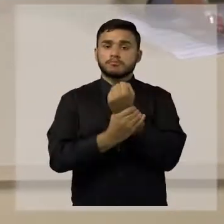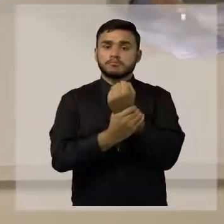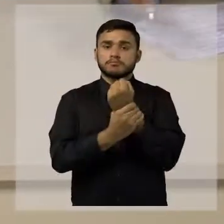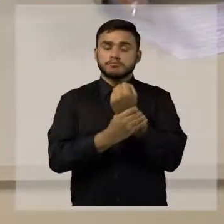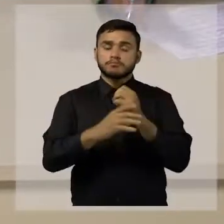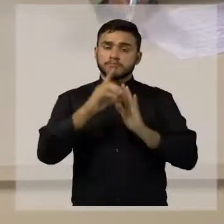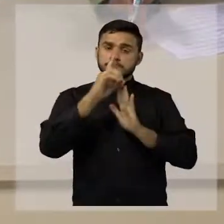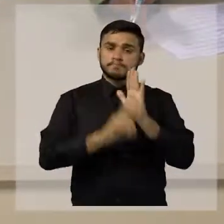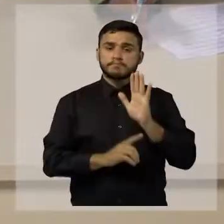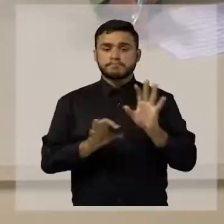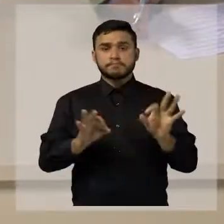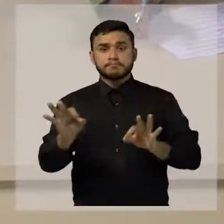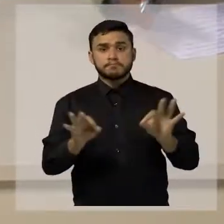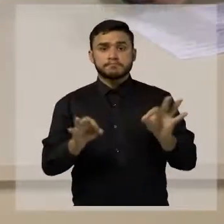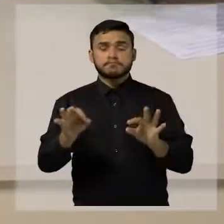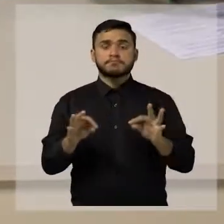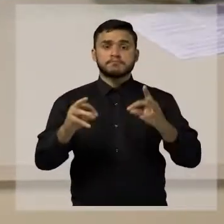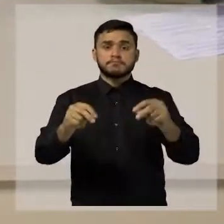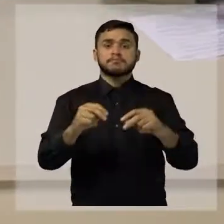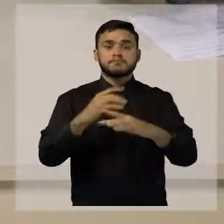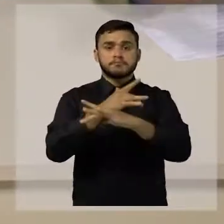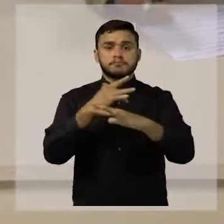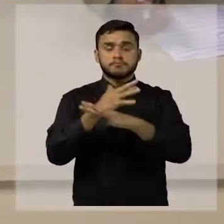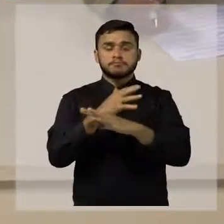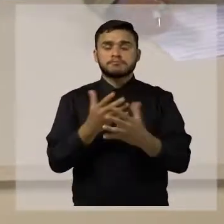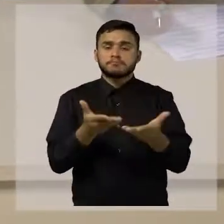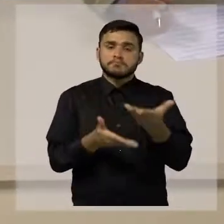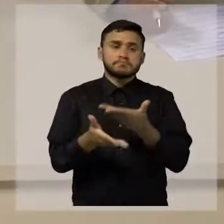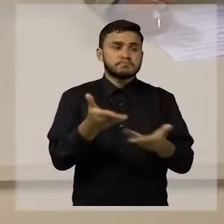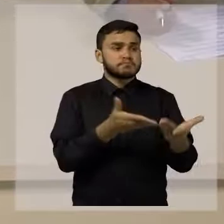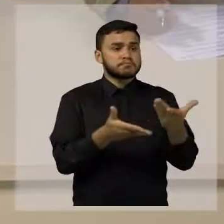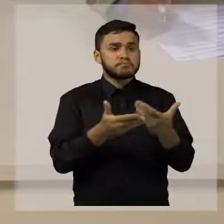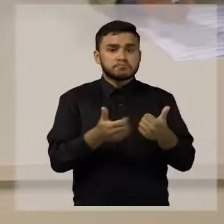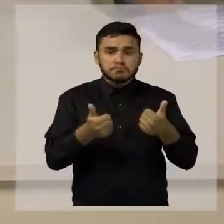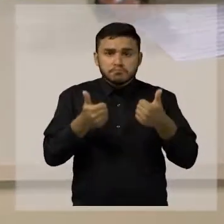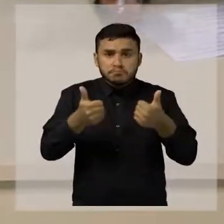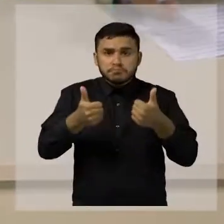da organização da cidade e de uma harmonia